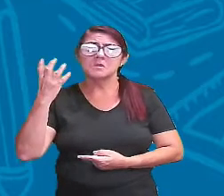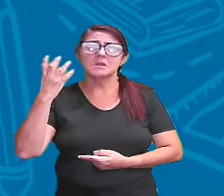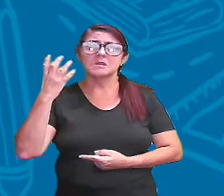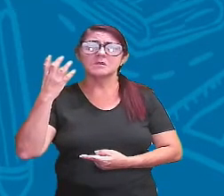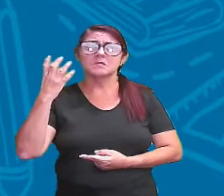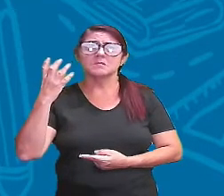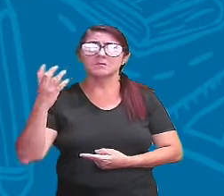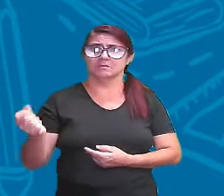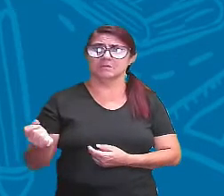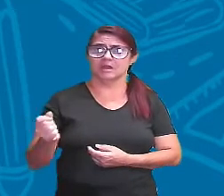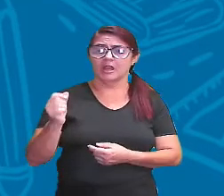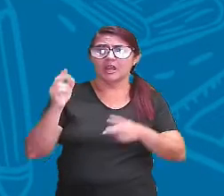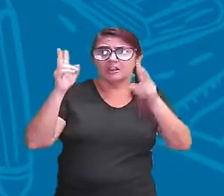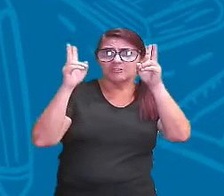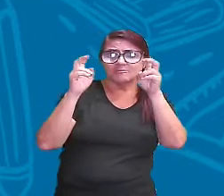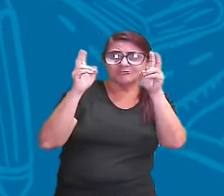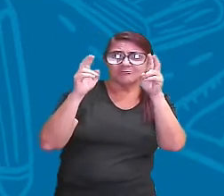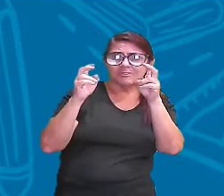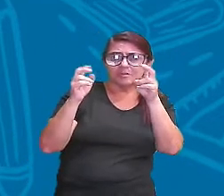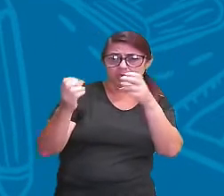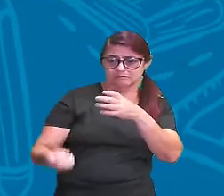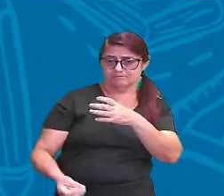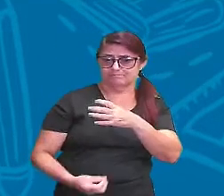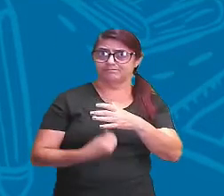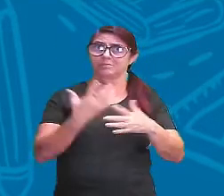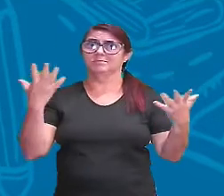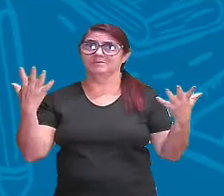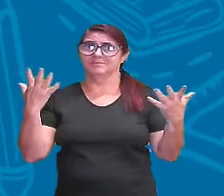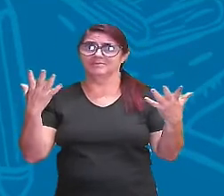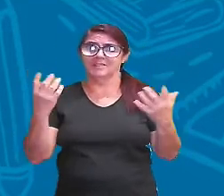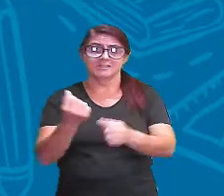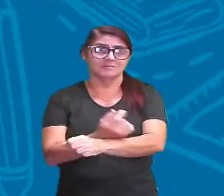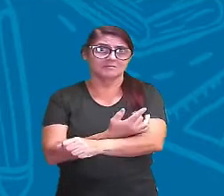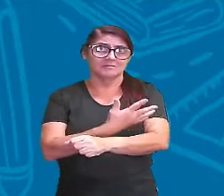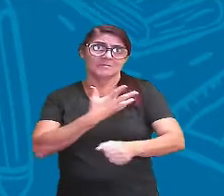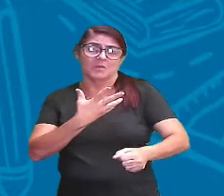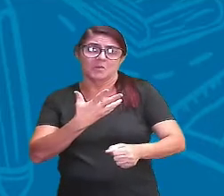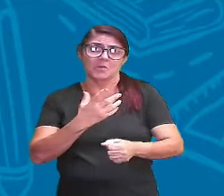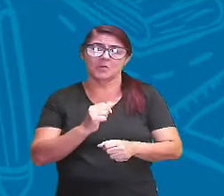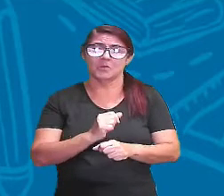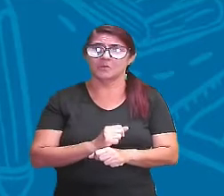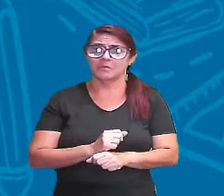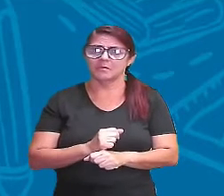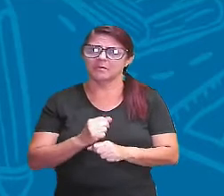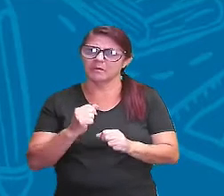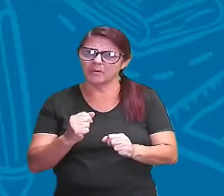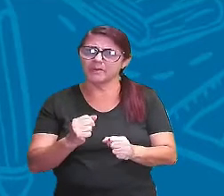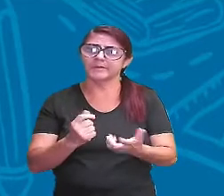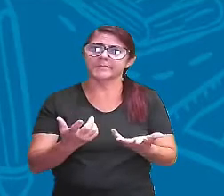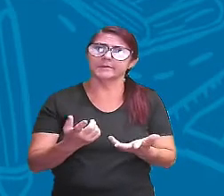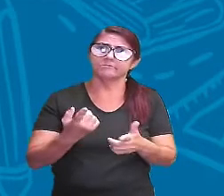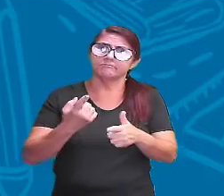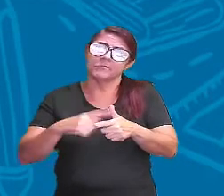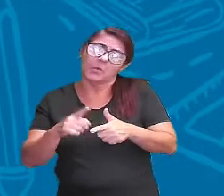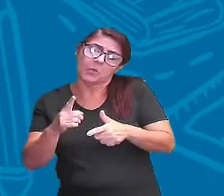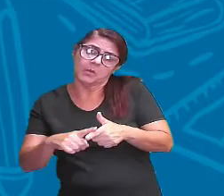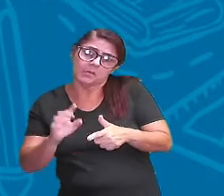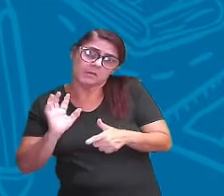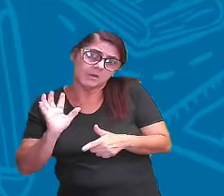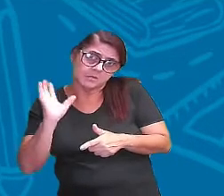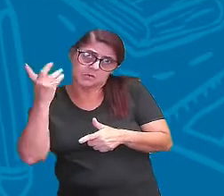o boom da história. Então, o conflito ele pode ser definido como uma situação problema, tá?